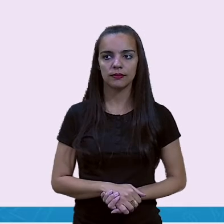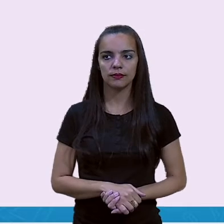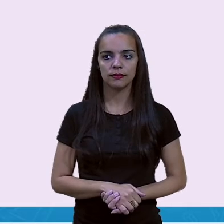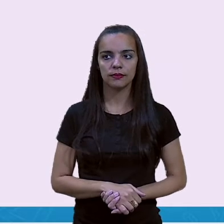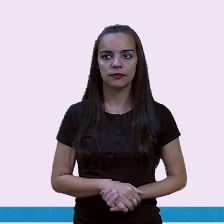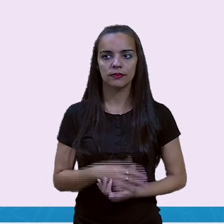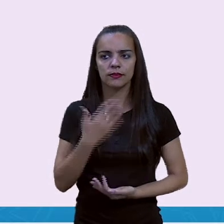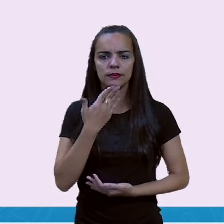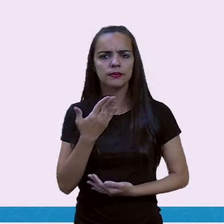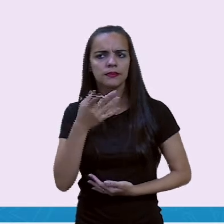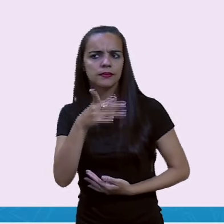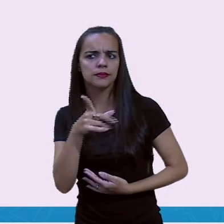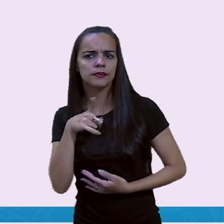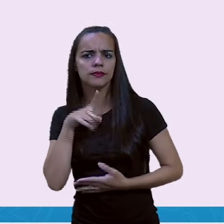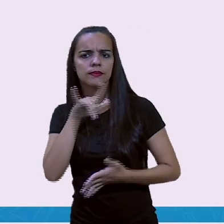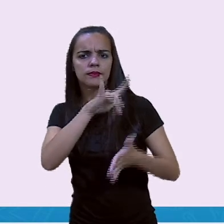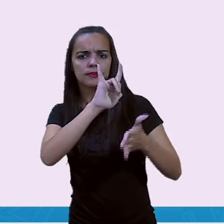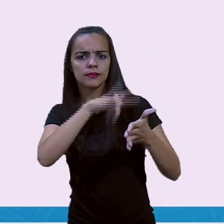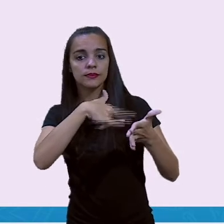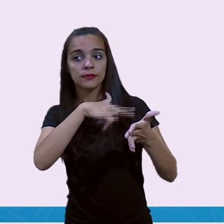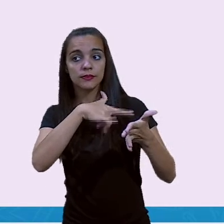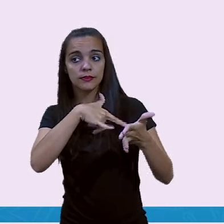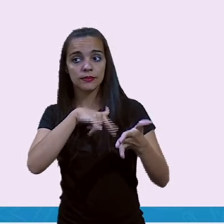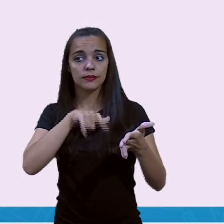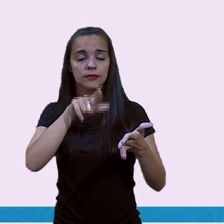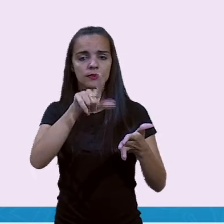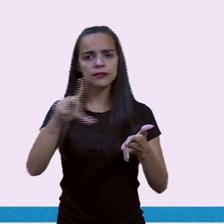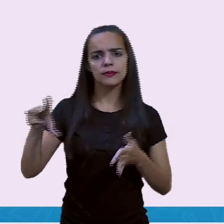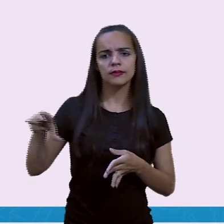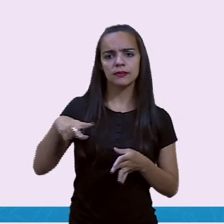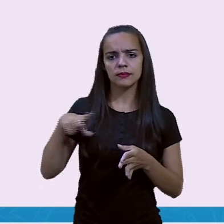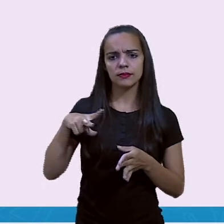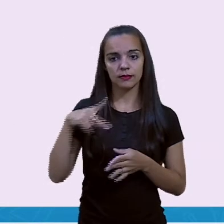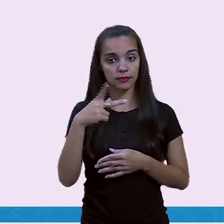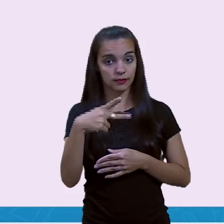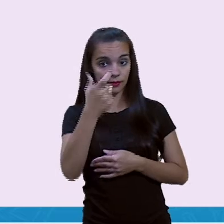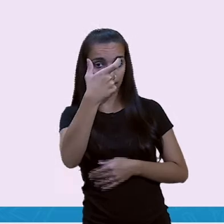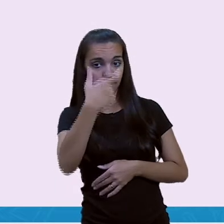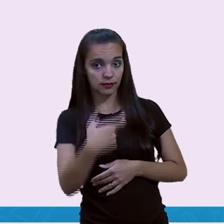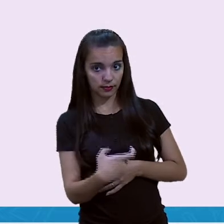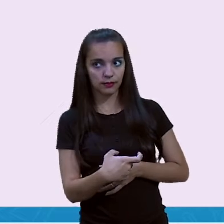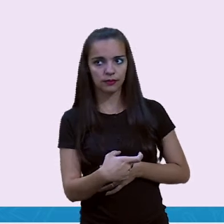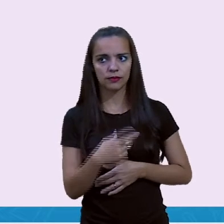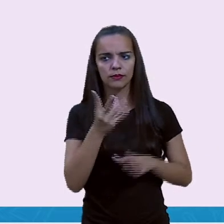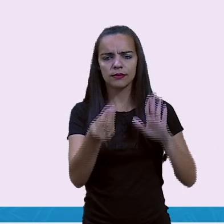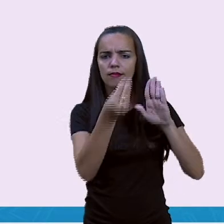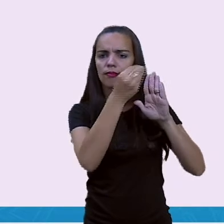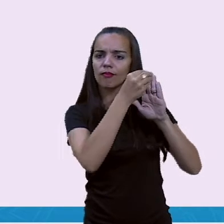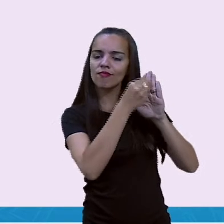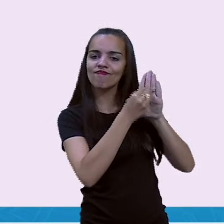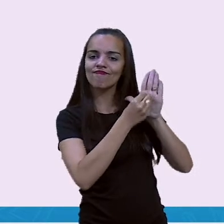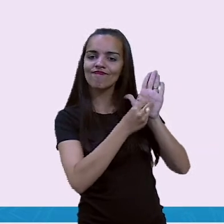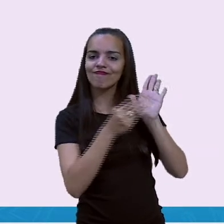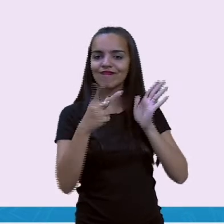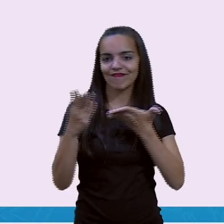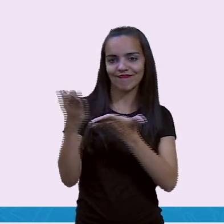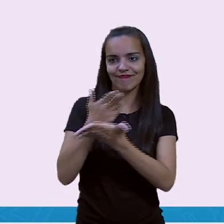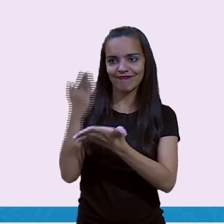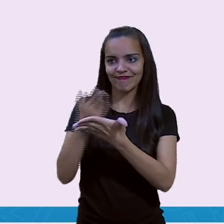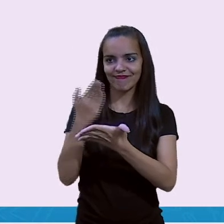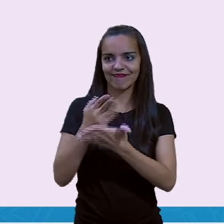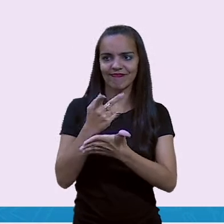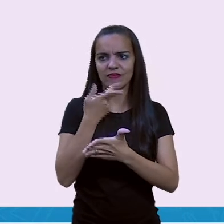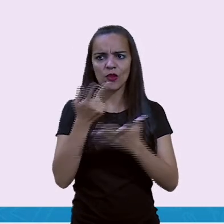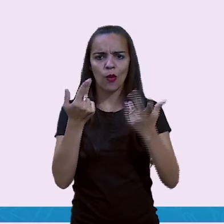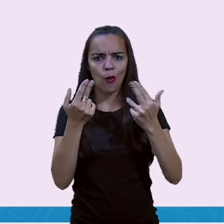Bom, eu pedi que você pegasse um de seus documentos pessoais e preenchesse em seu caderno esse quadro.